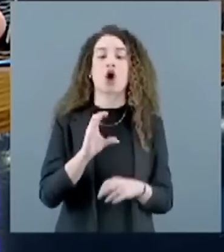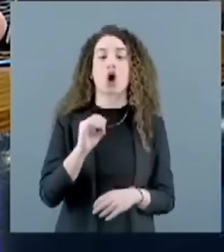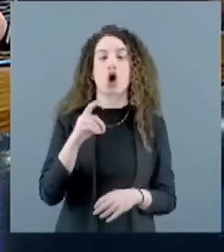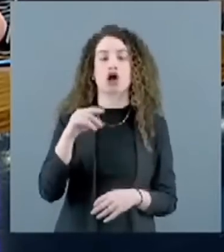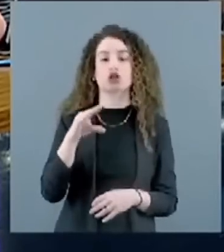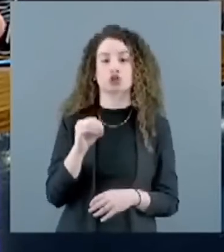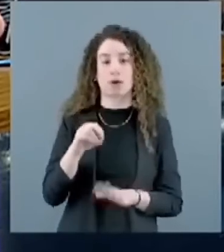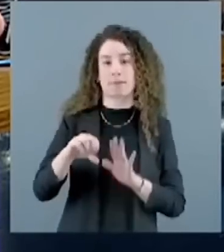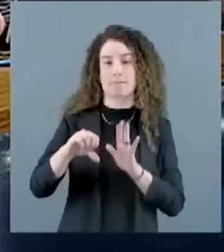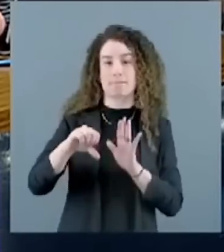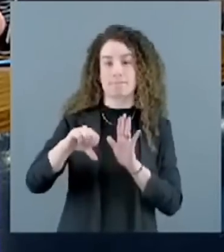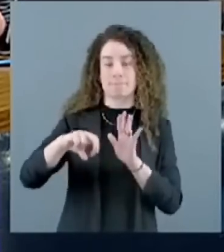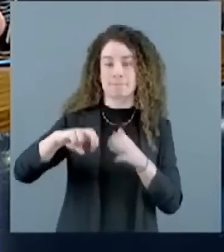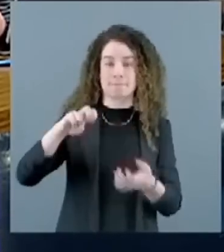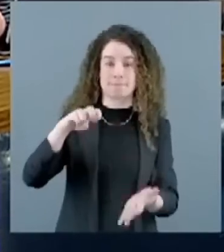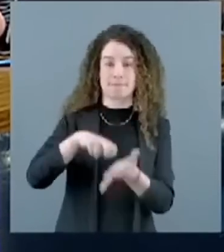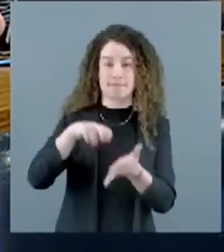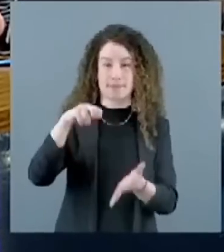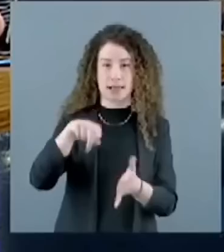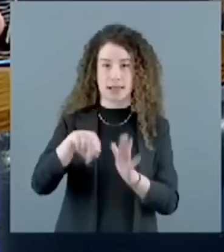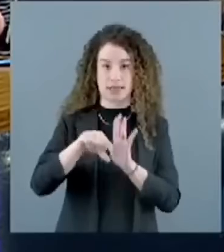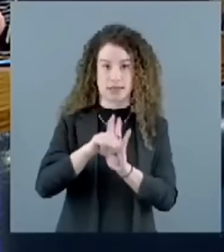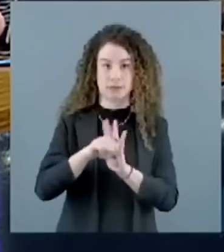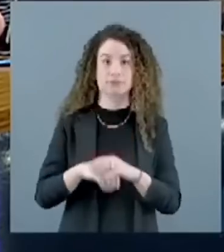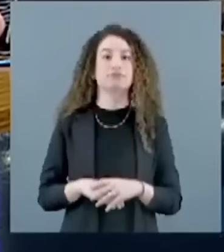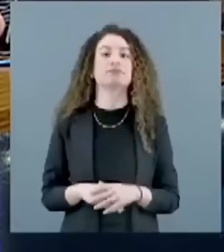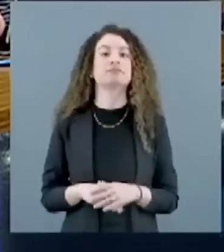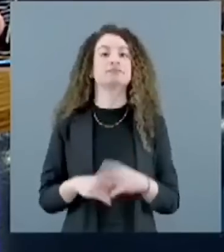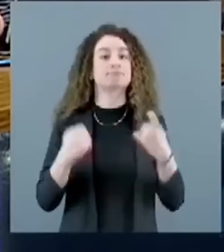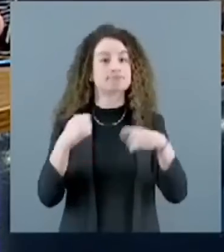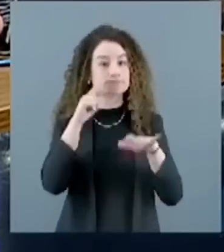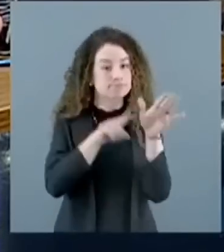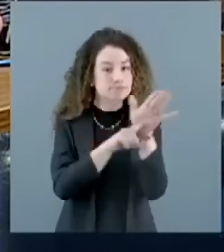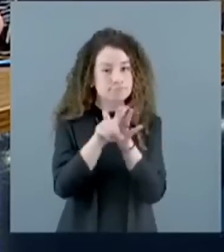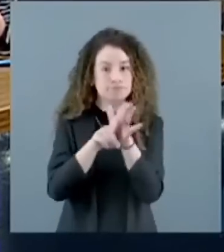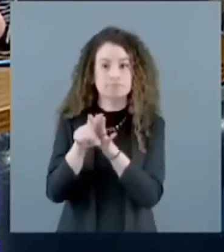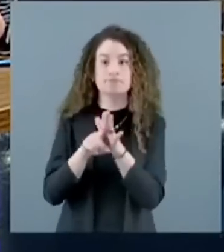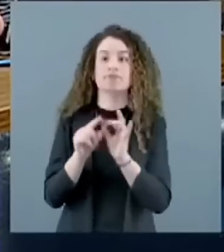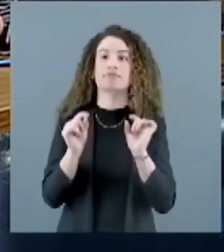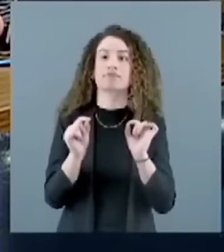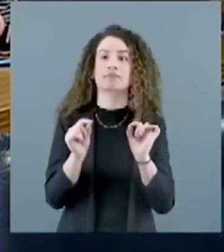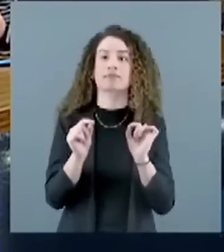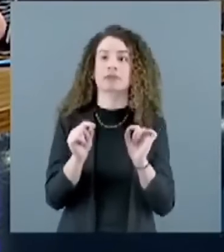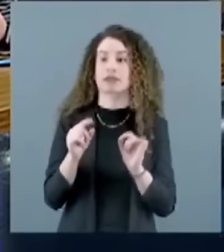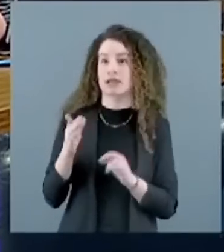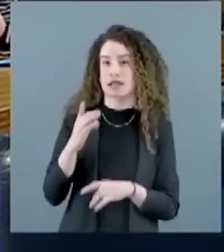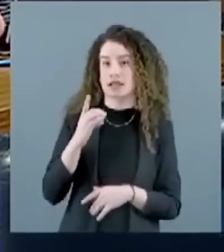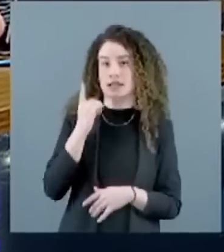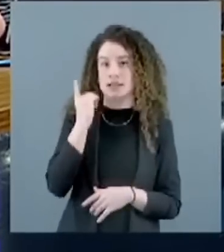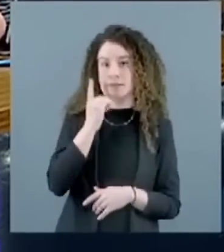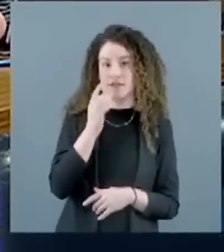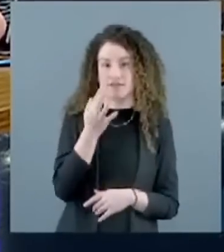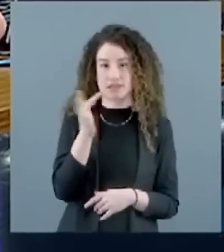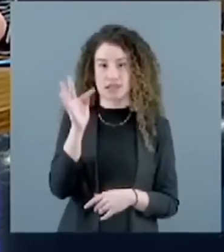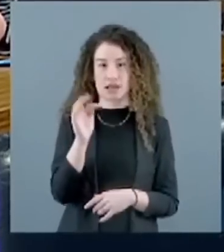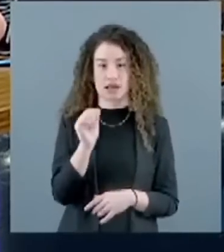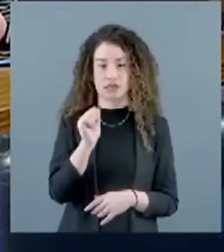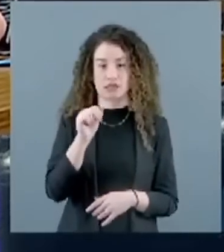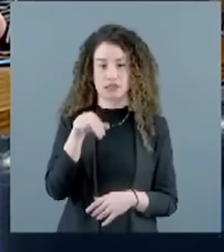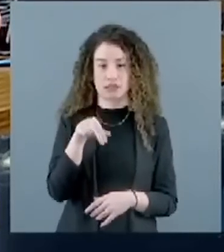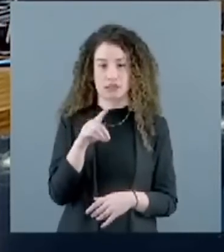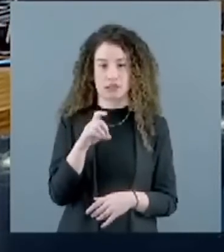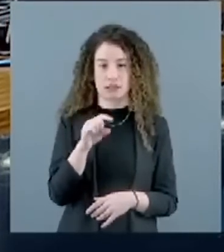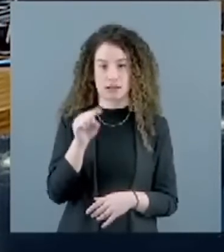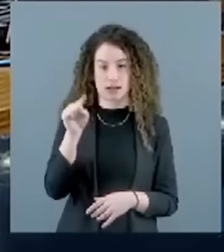do exposto, determinam estar ação de inquérito em face do deputado federal André Fernandes, bem como defiro